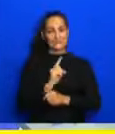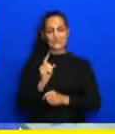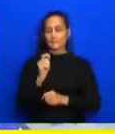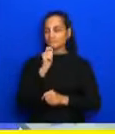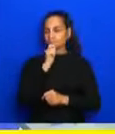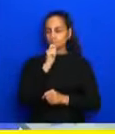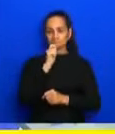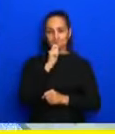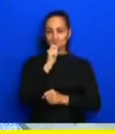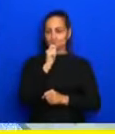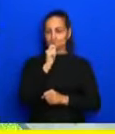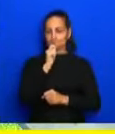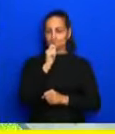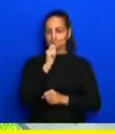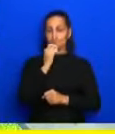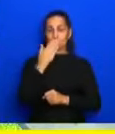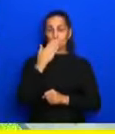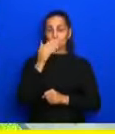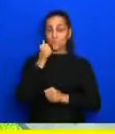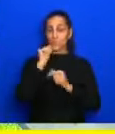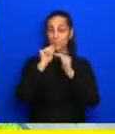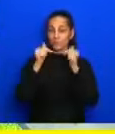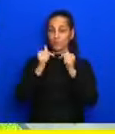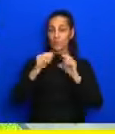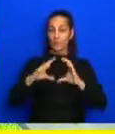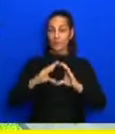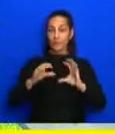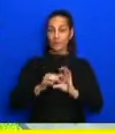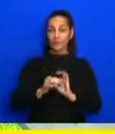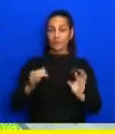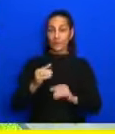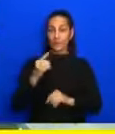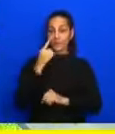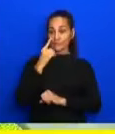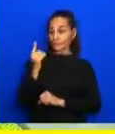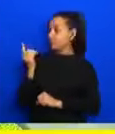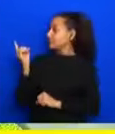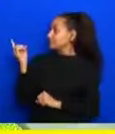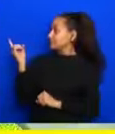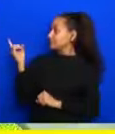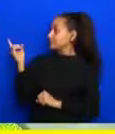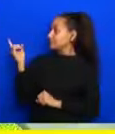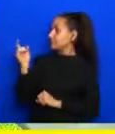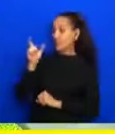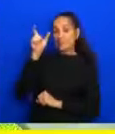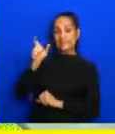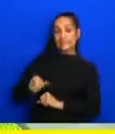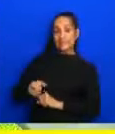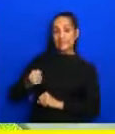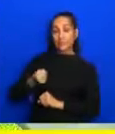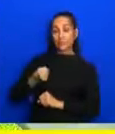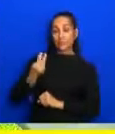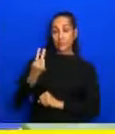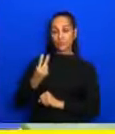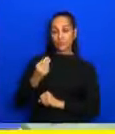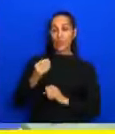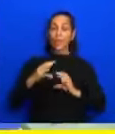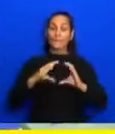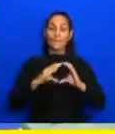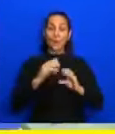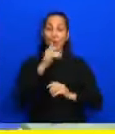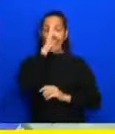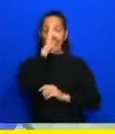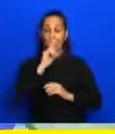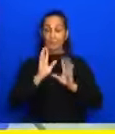Não desceram todas as bolas. Vou pedir a Juliana, nossa garota da sorte, que faça a liberação manualmente da segunda coluna, as bolas na cor amarela